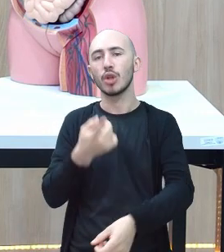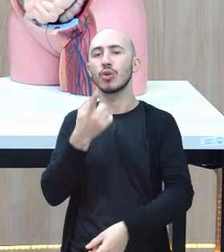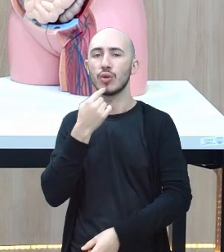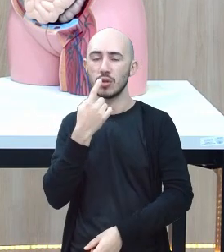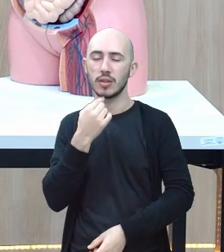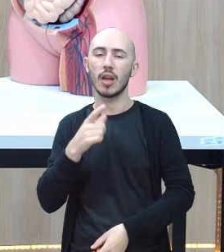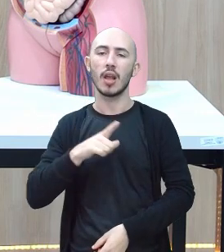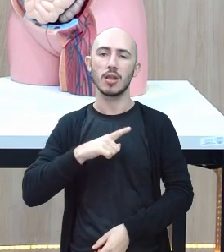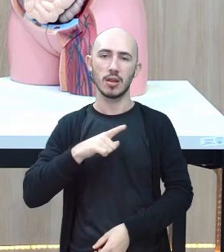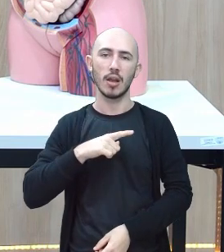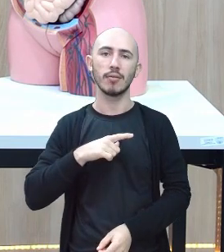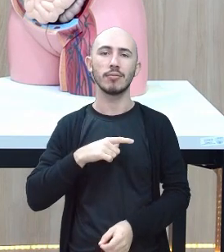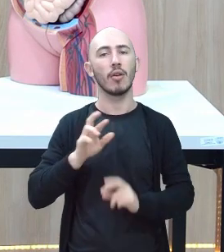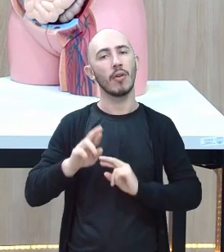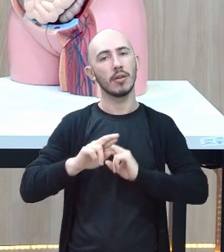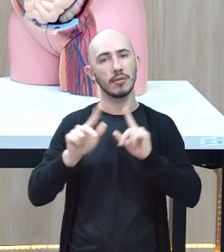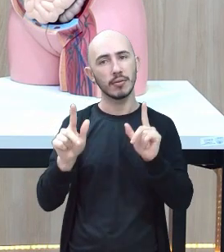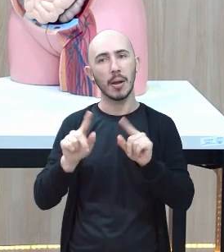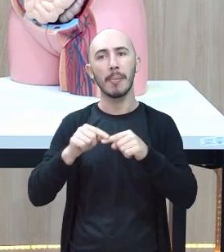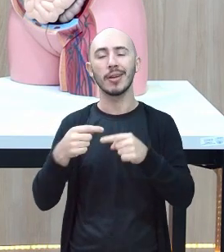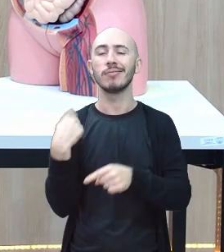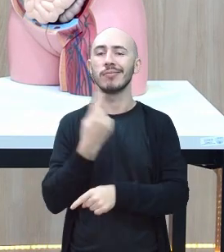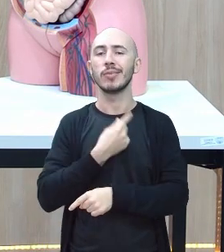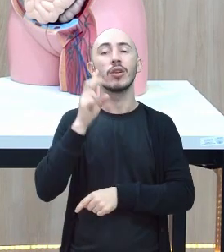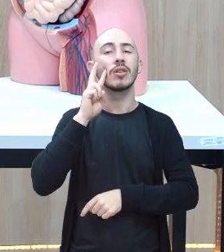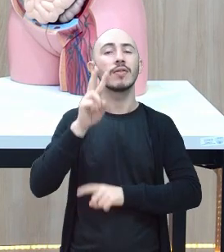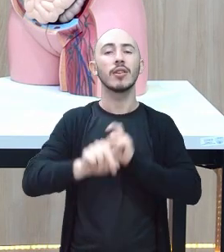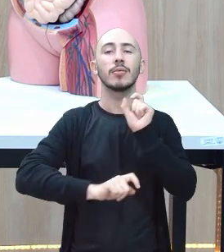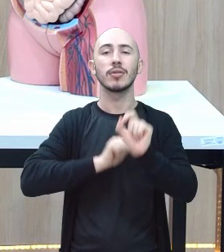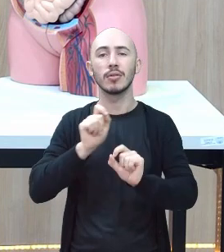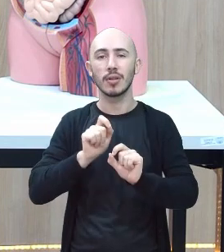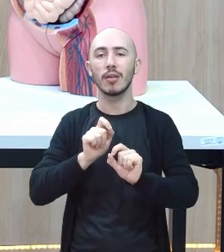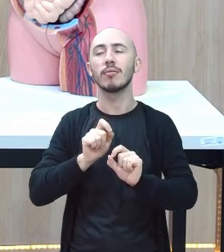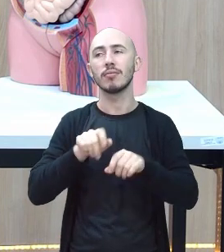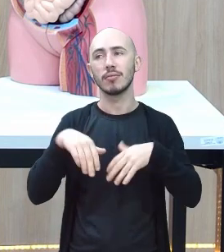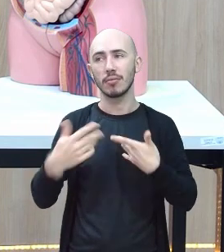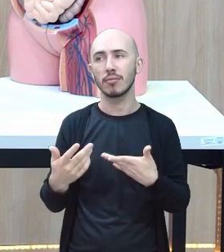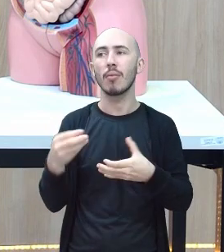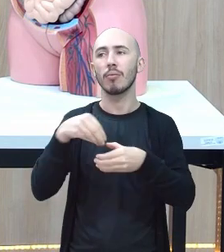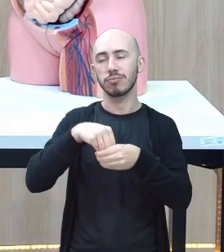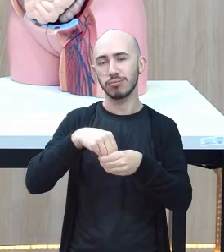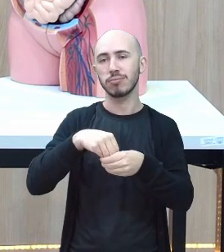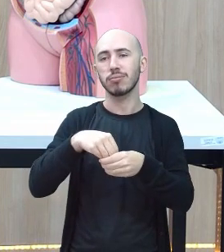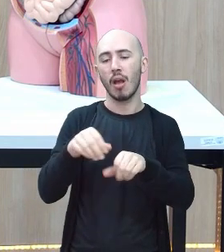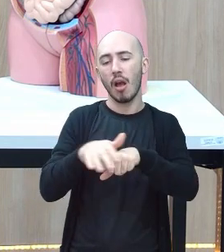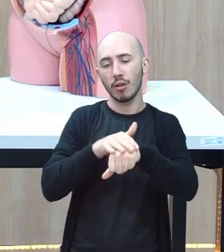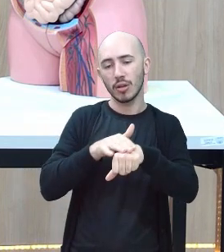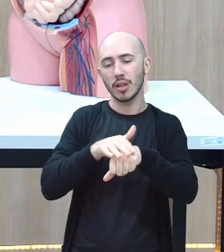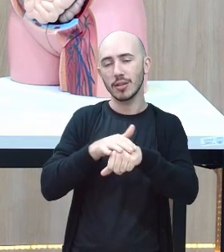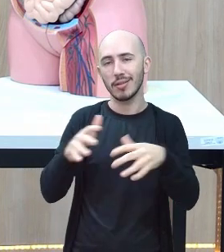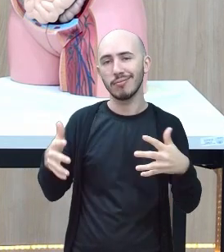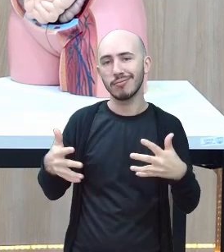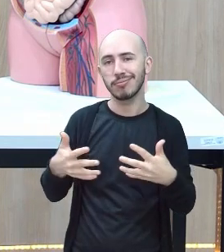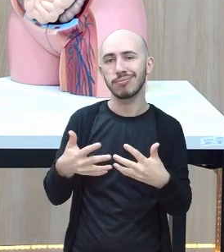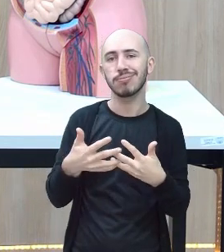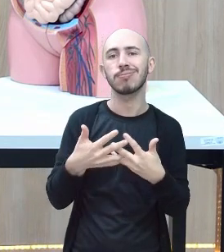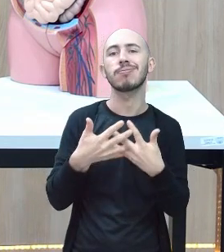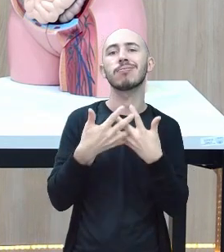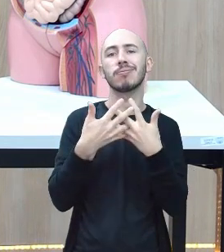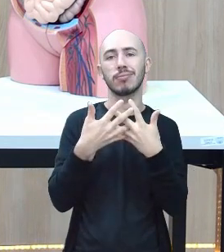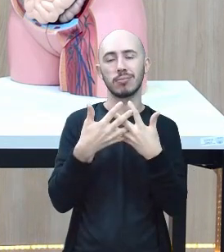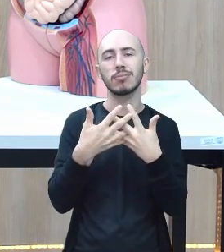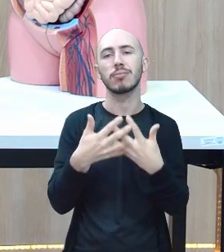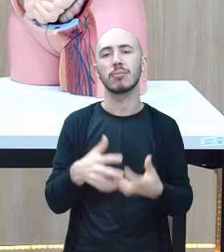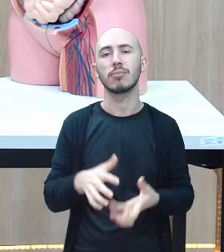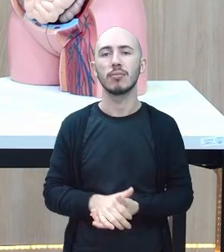certo? Tem essa diferença, mas nós vimos que as células formam os tecidos. Se a gente analisar aqui, o